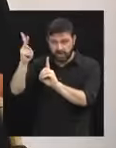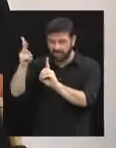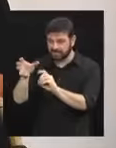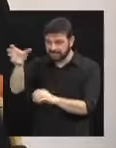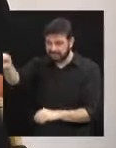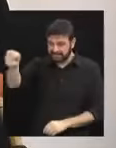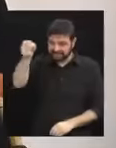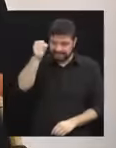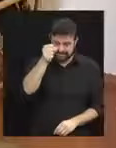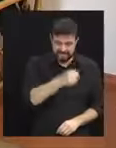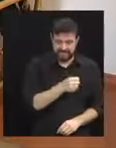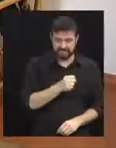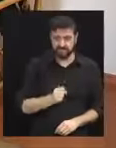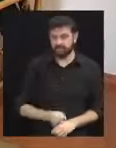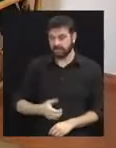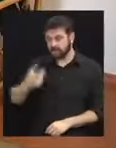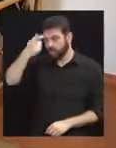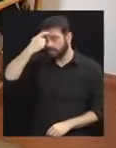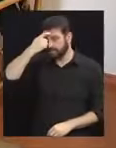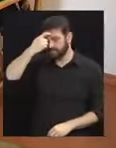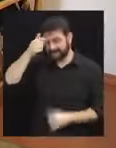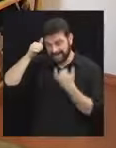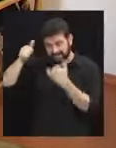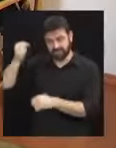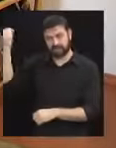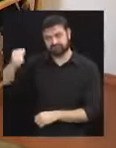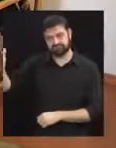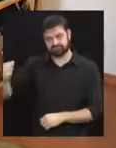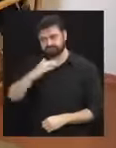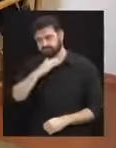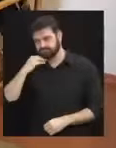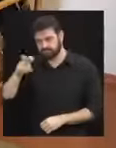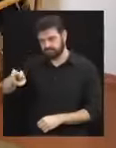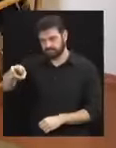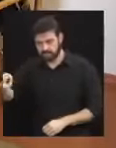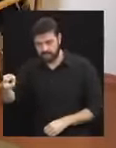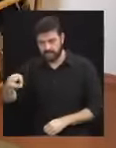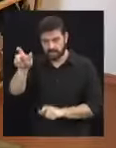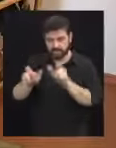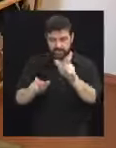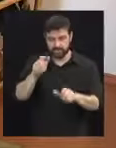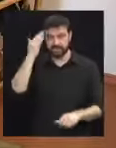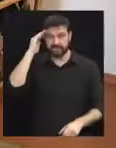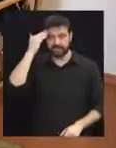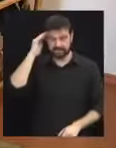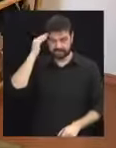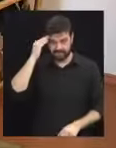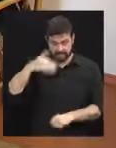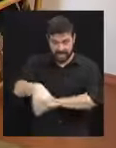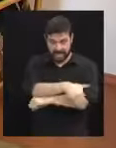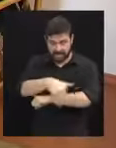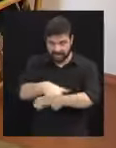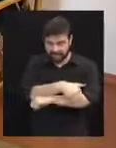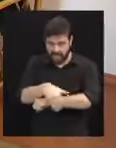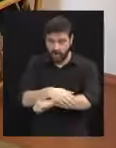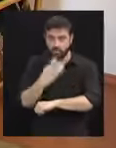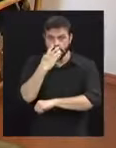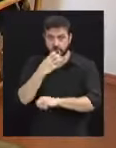visa primeiramente isso, conscientizar. As pessoas precisam entender que um animal que está na rua